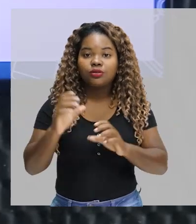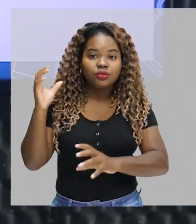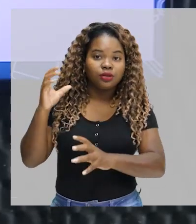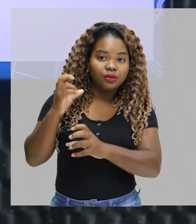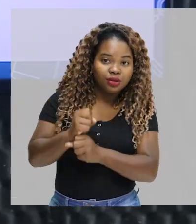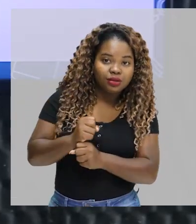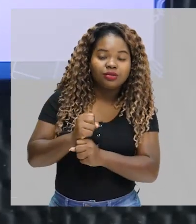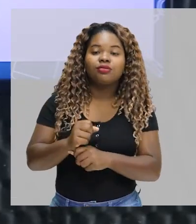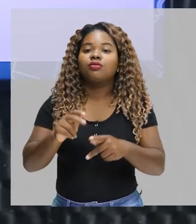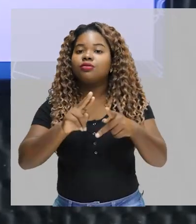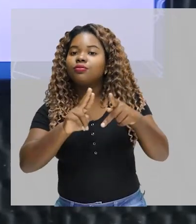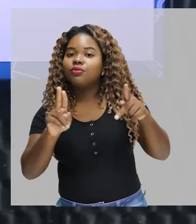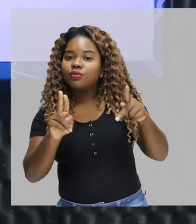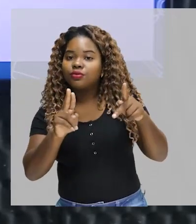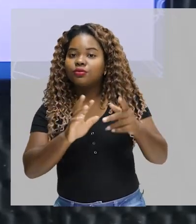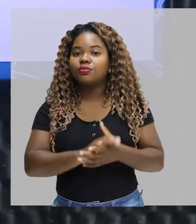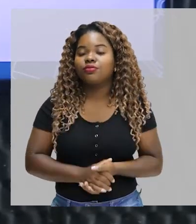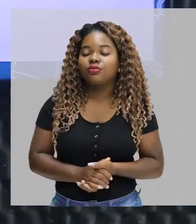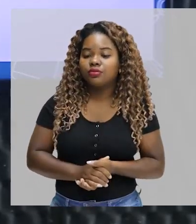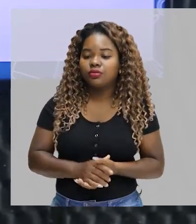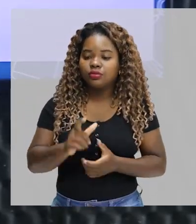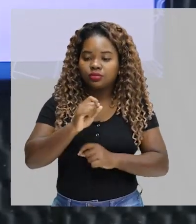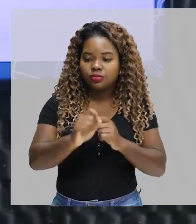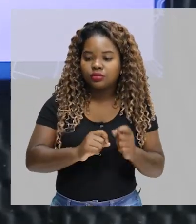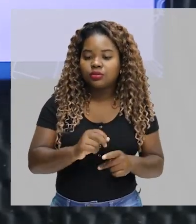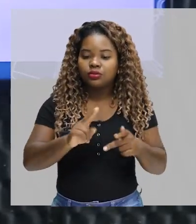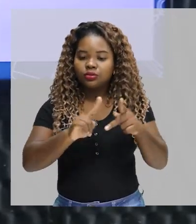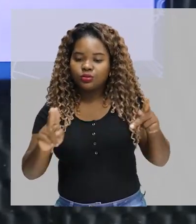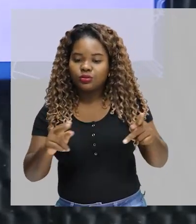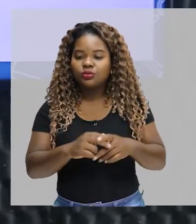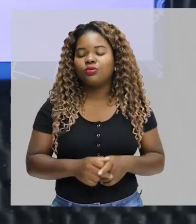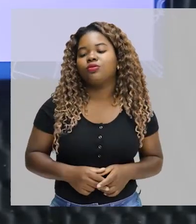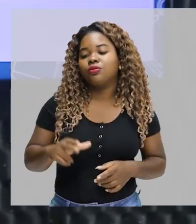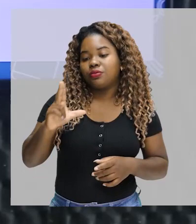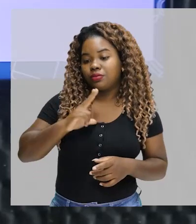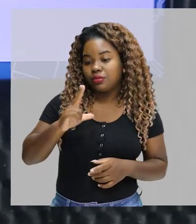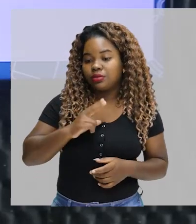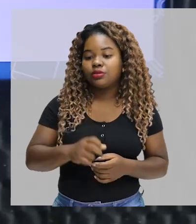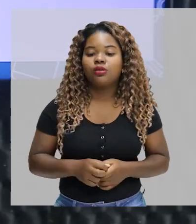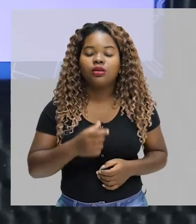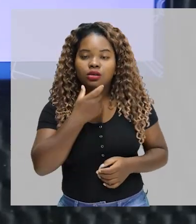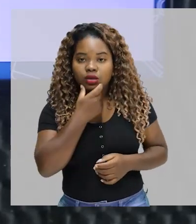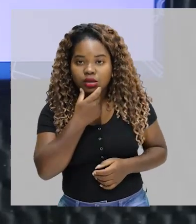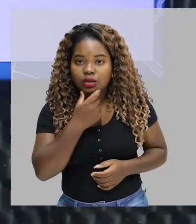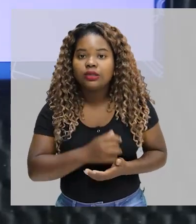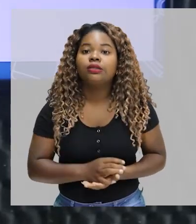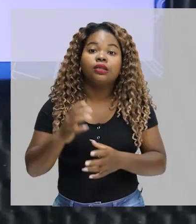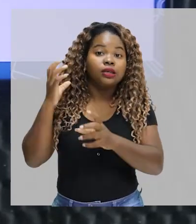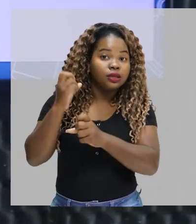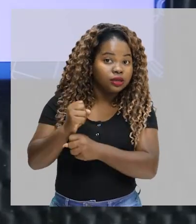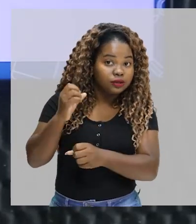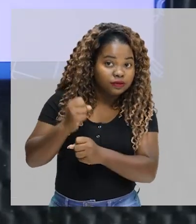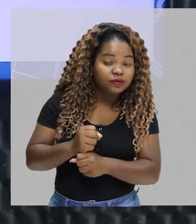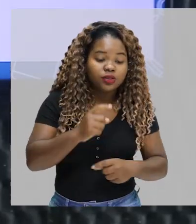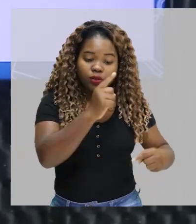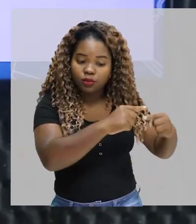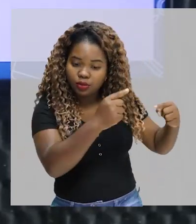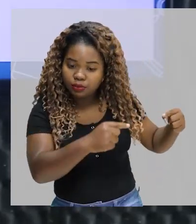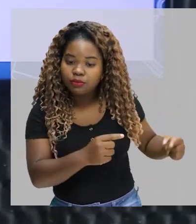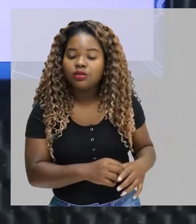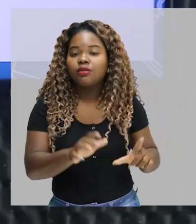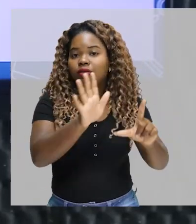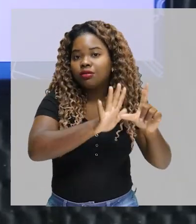revisão de pronomes, considerando os pronomes pessoais em língua inglesa. Deem uma olhadinha nos nossos materiais